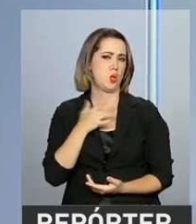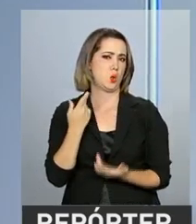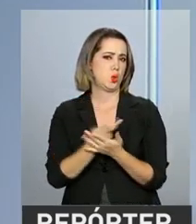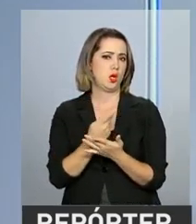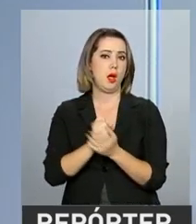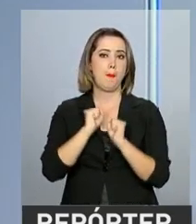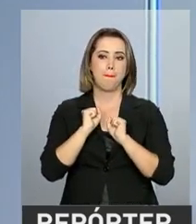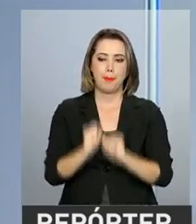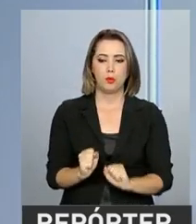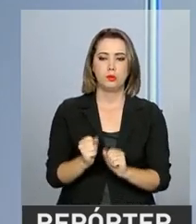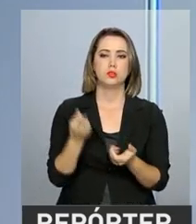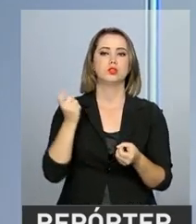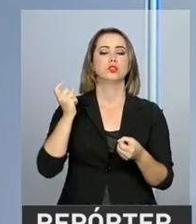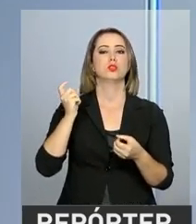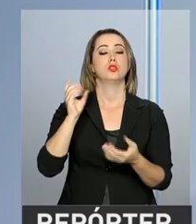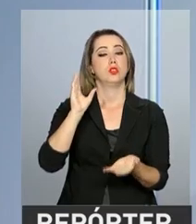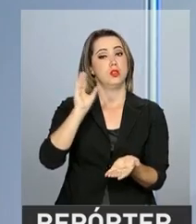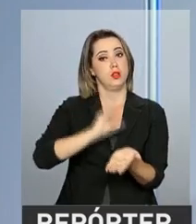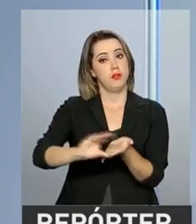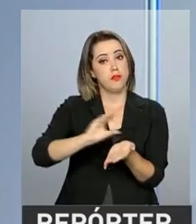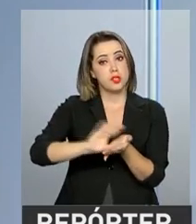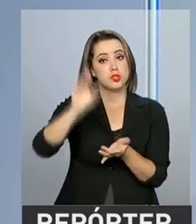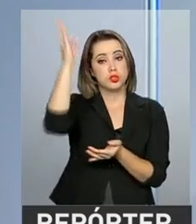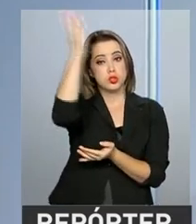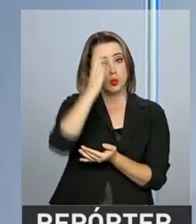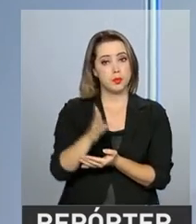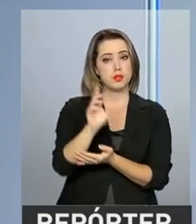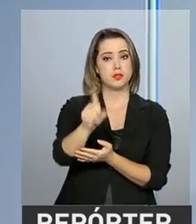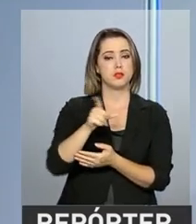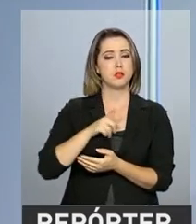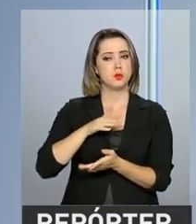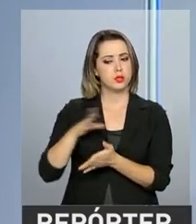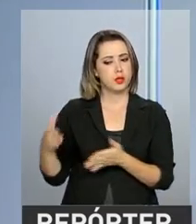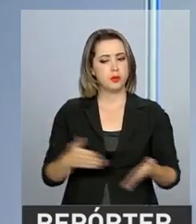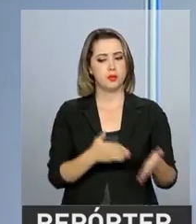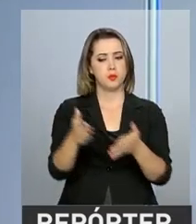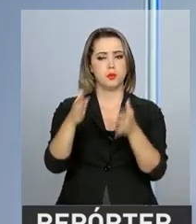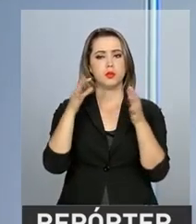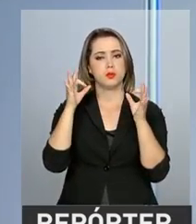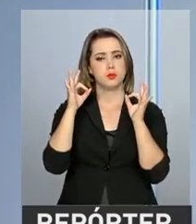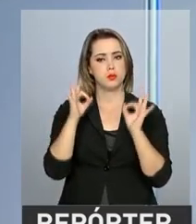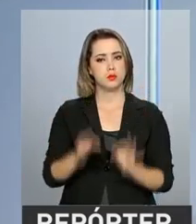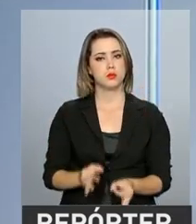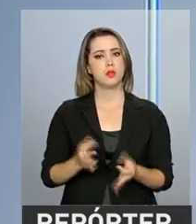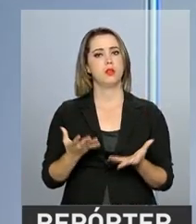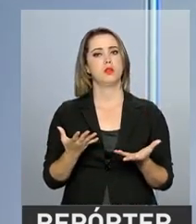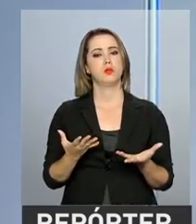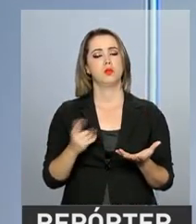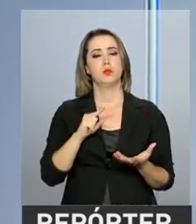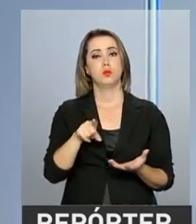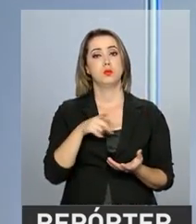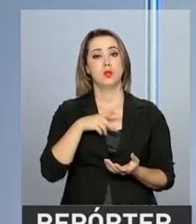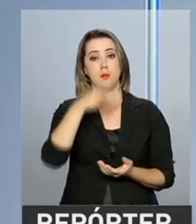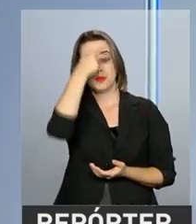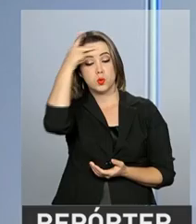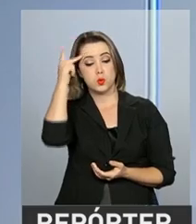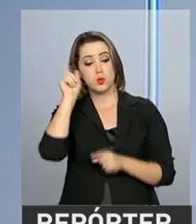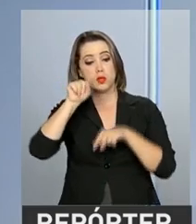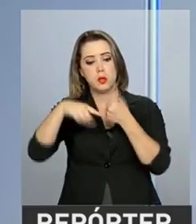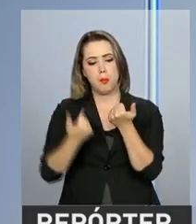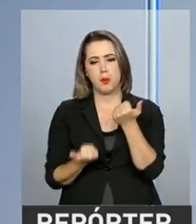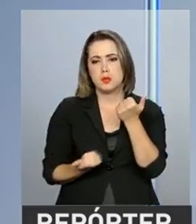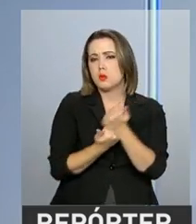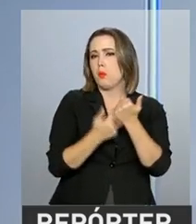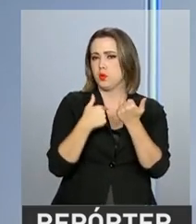pode investir no Brasil. O Brasil está tendo rumo, o Brasil está sendo colocado nos trilhos e quem vier depois de